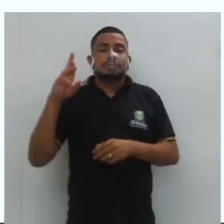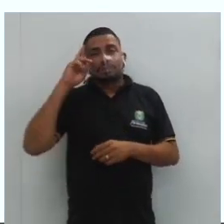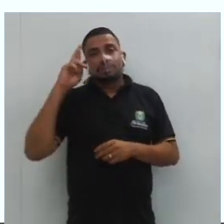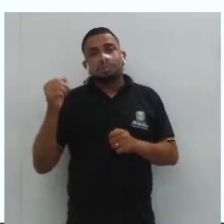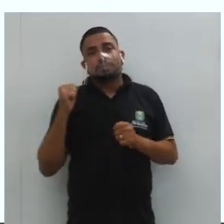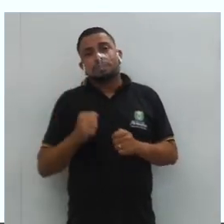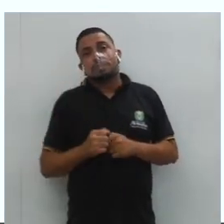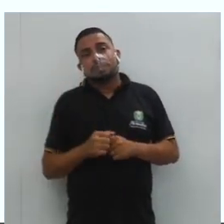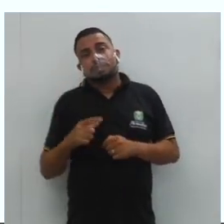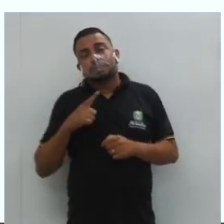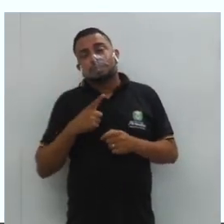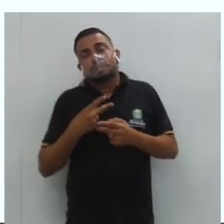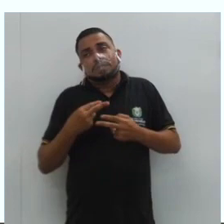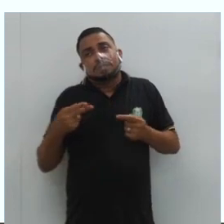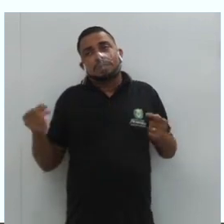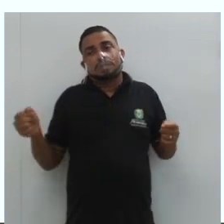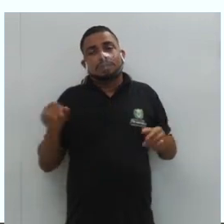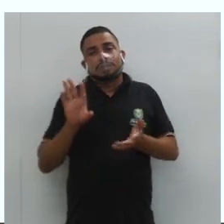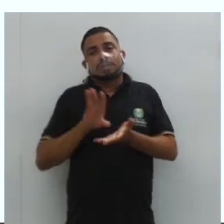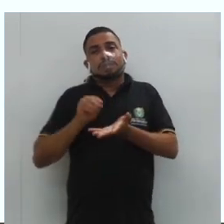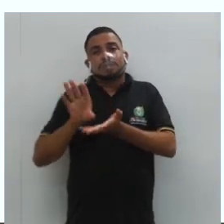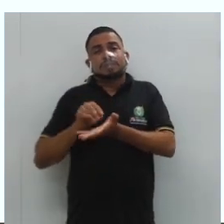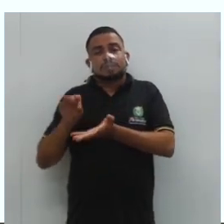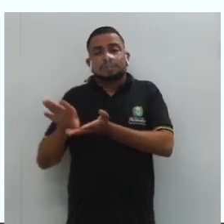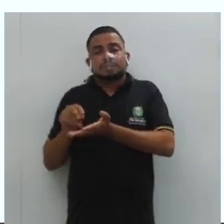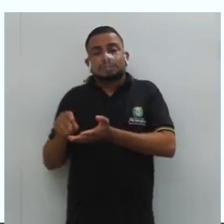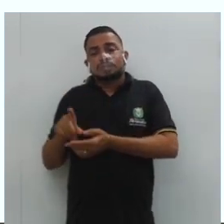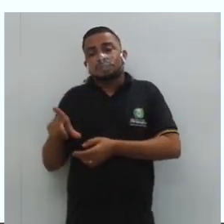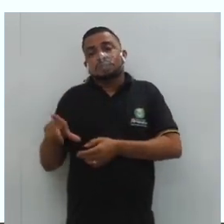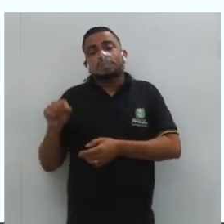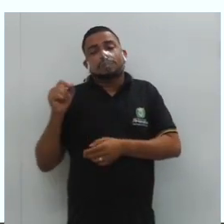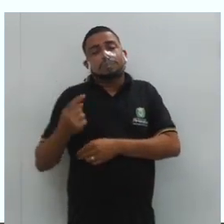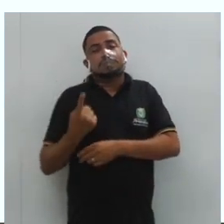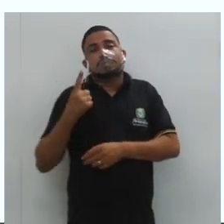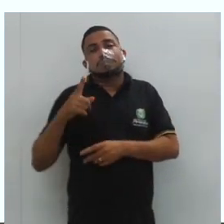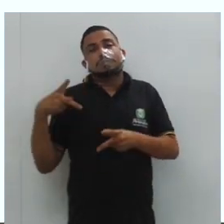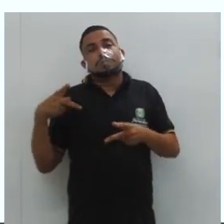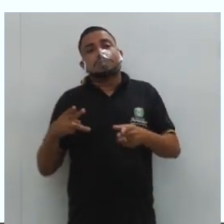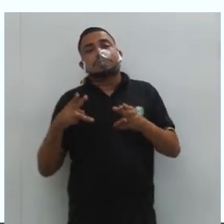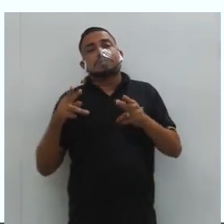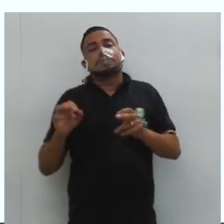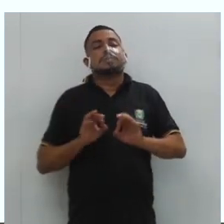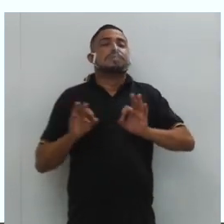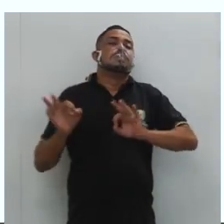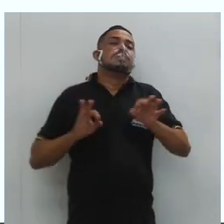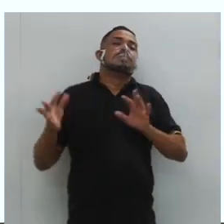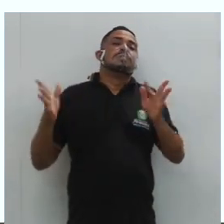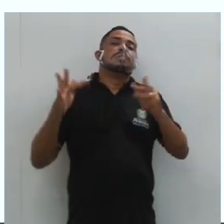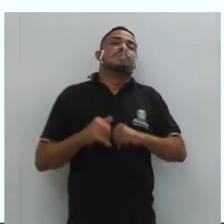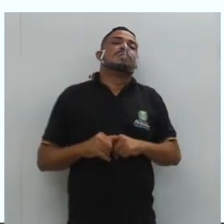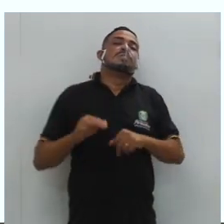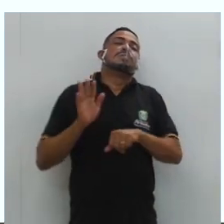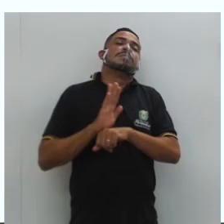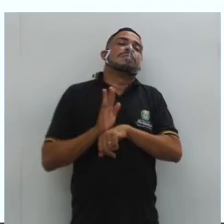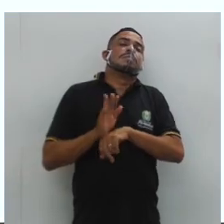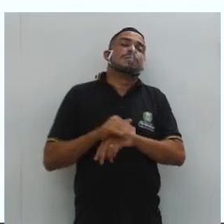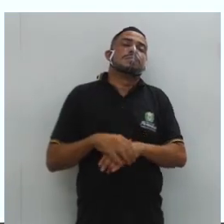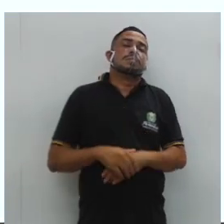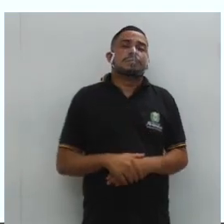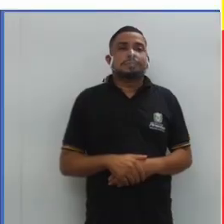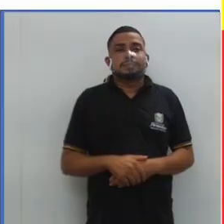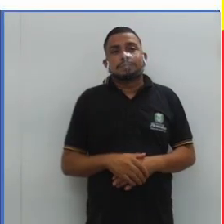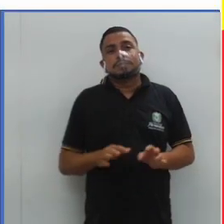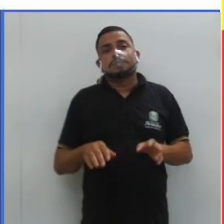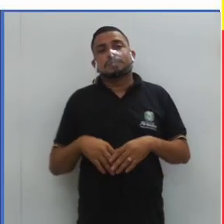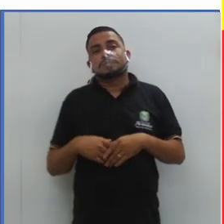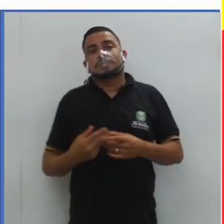muitos diretores fazem finais alternativos, eles gravam vários, né, finais e escolhem um para a montagem final, para a exibição no cinema.